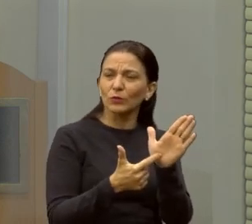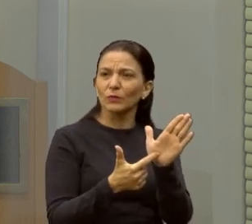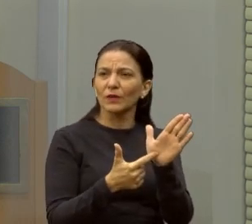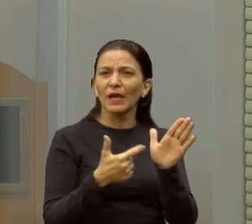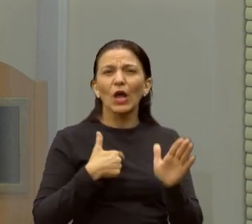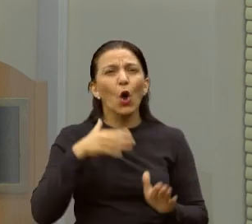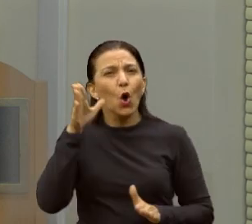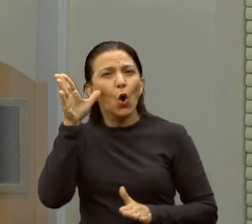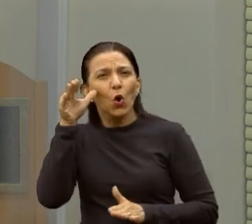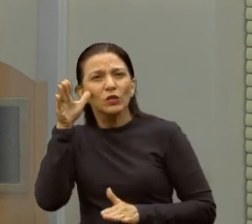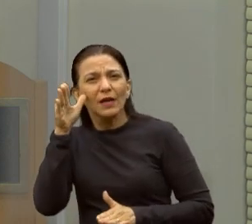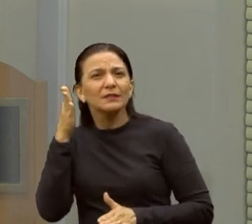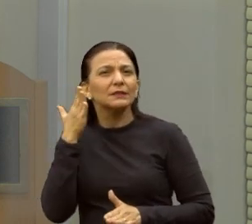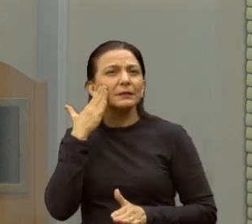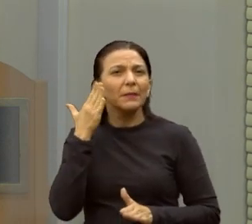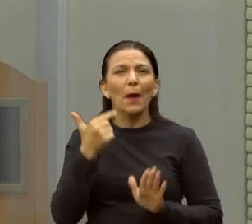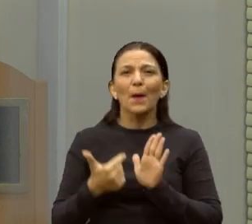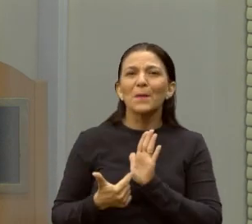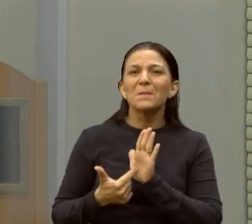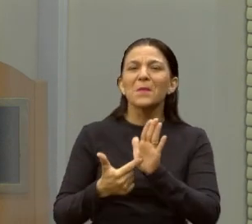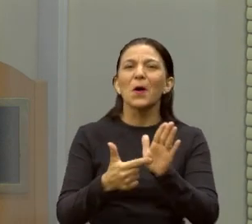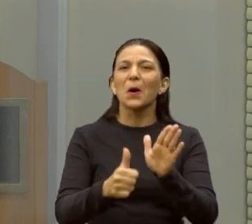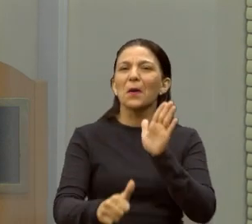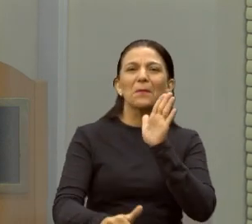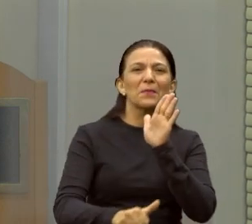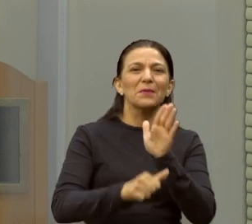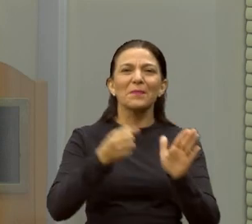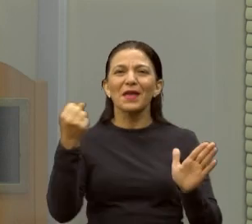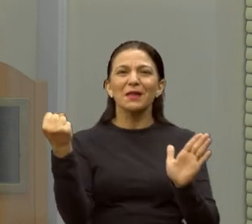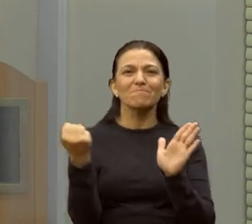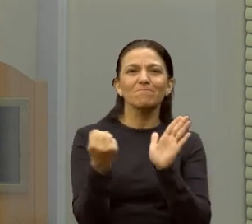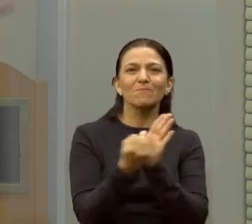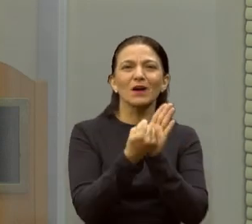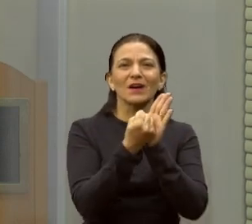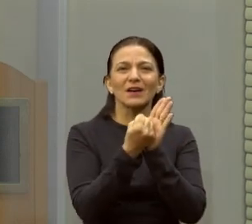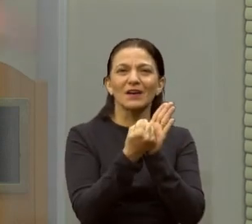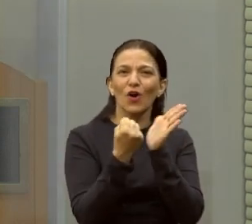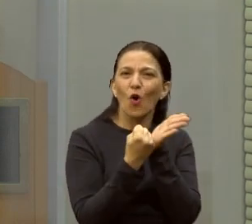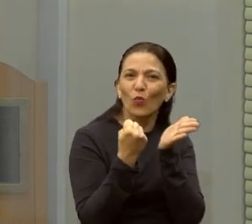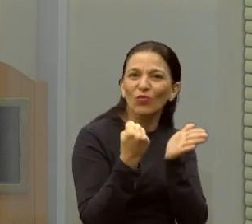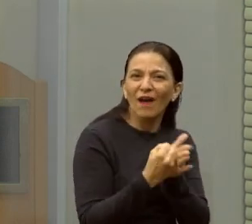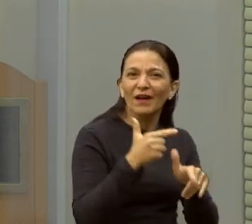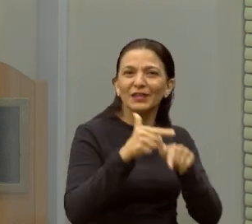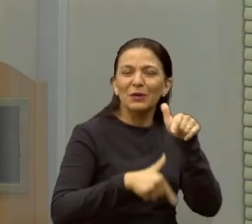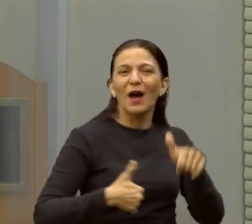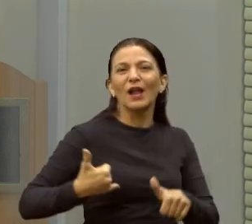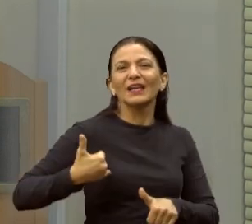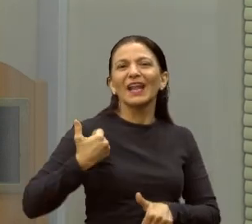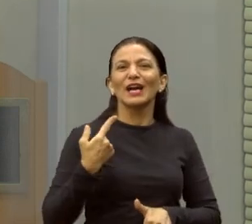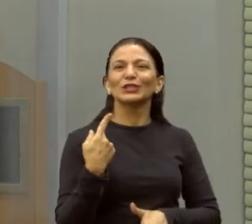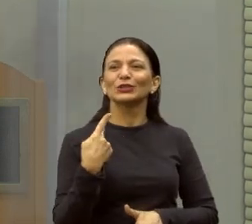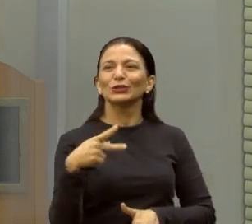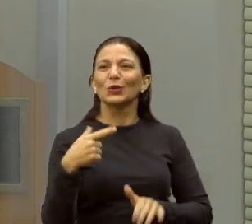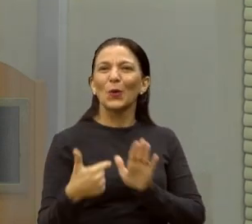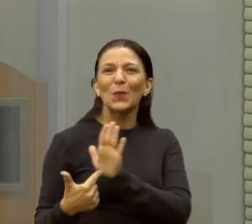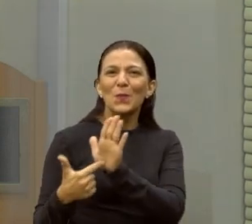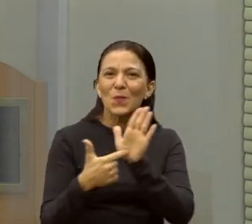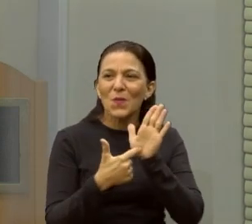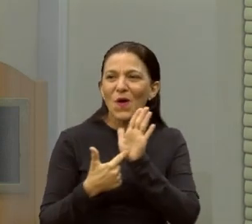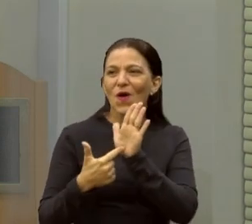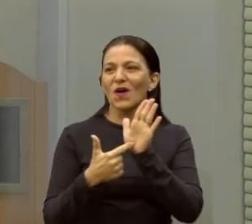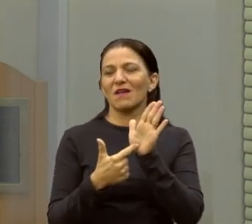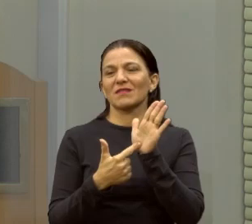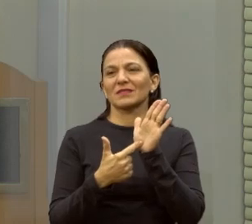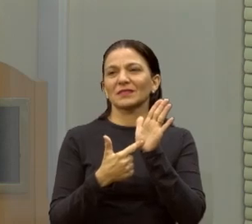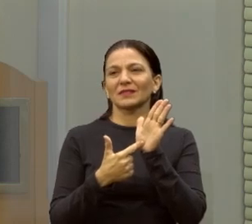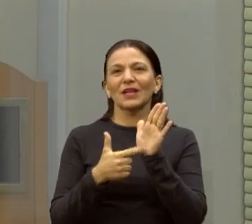curiosidade pedir mostra o seu primeiro registro Rafael quando foi Quantos anos você tinha mostra pra gente porque eu acho